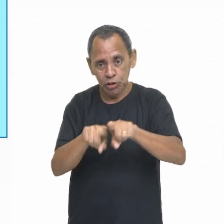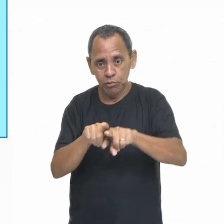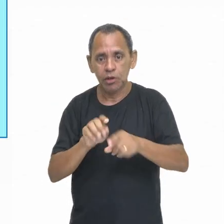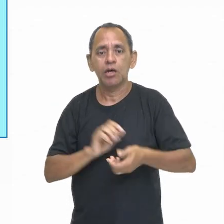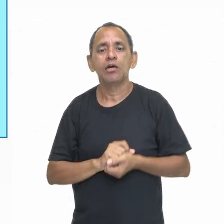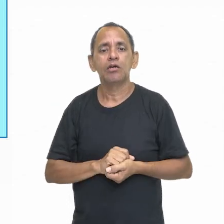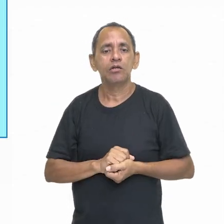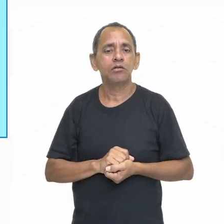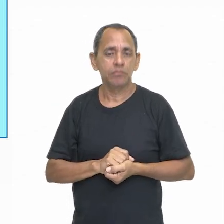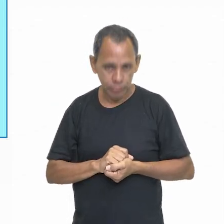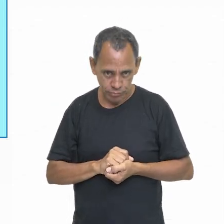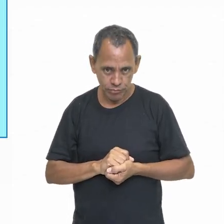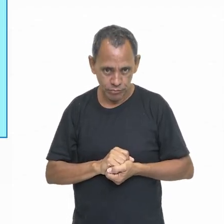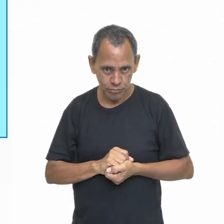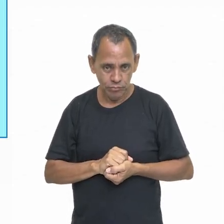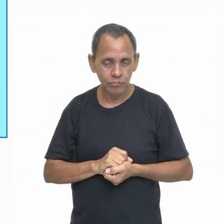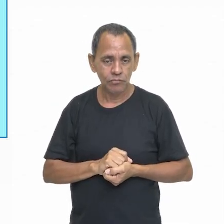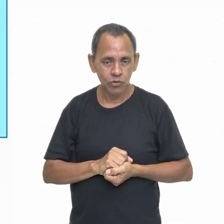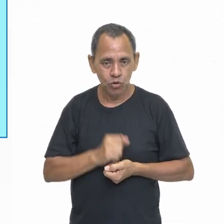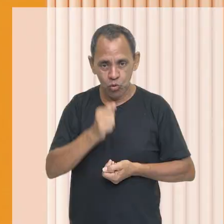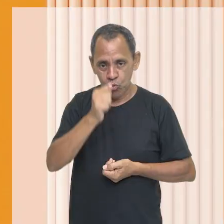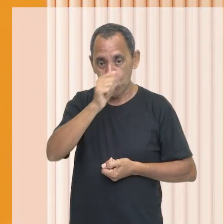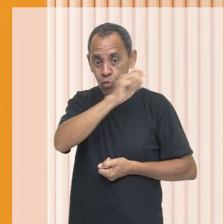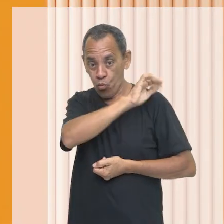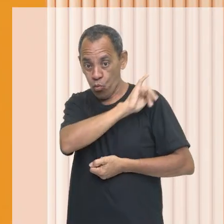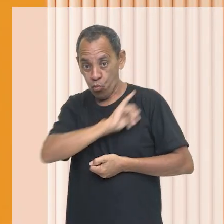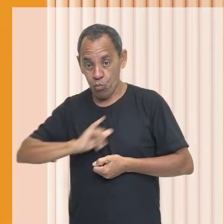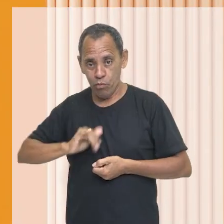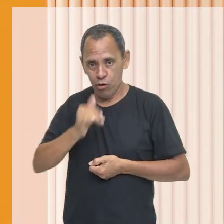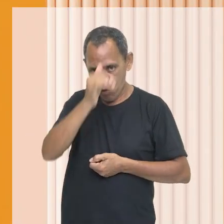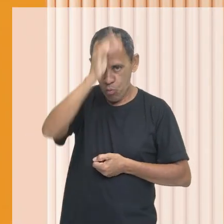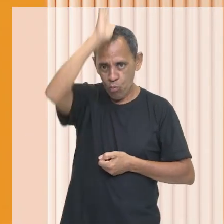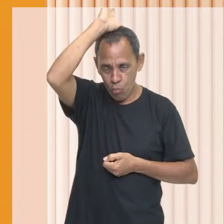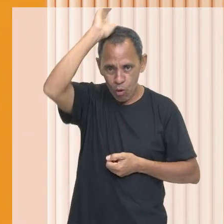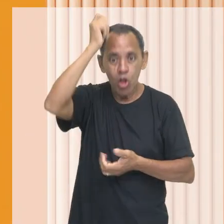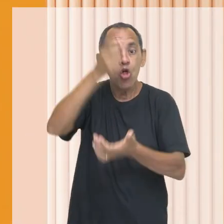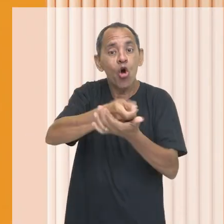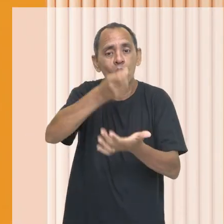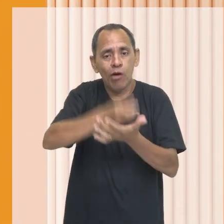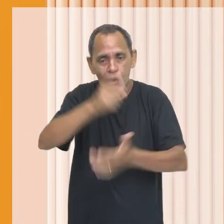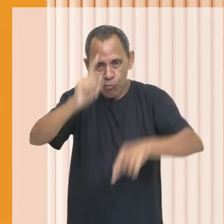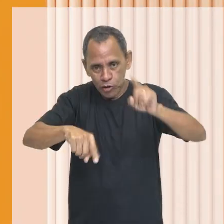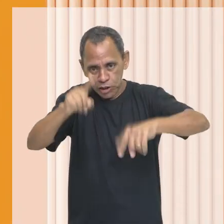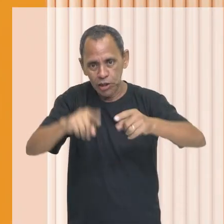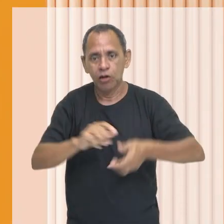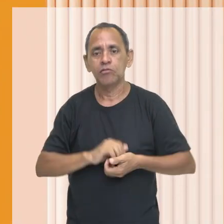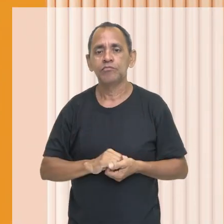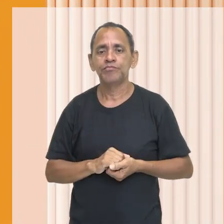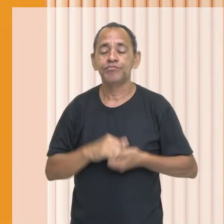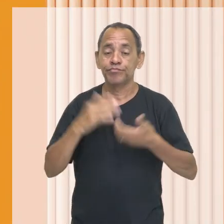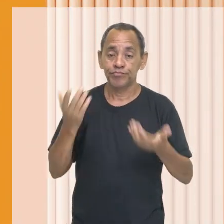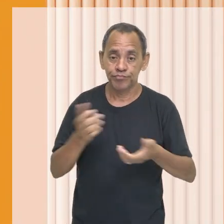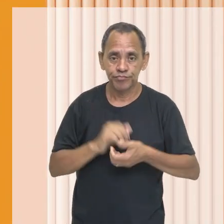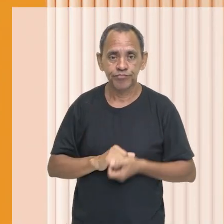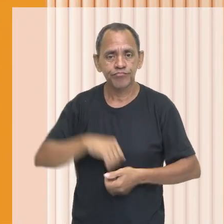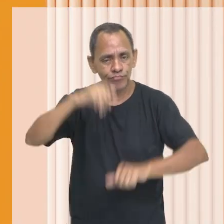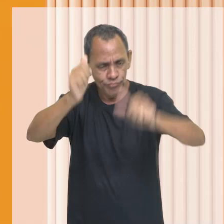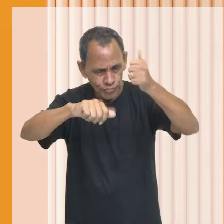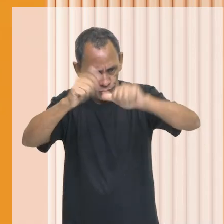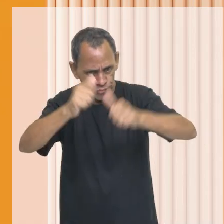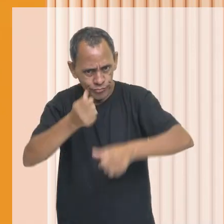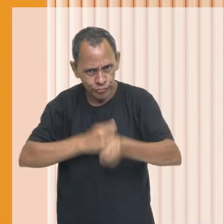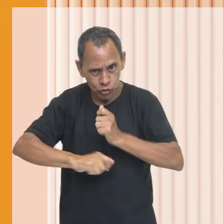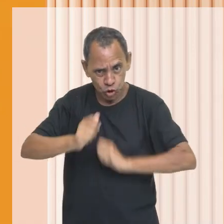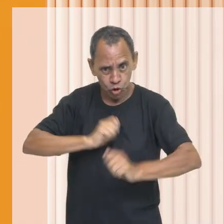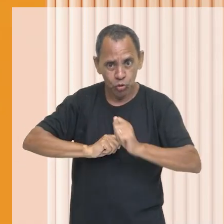sendo justamente o Império Romano, tá bom? E diante, né, dessa análise da